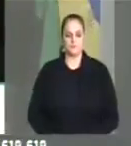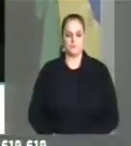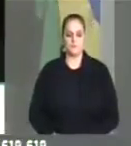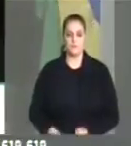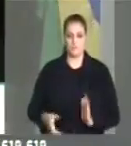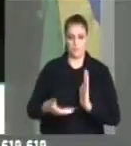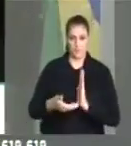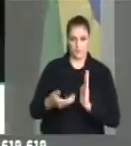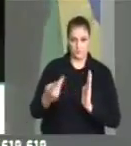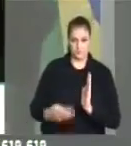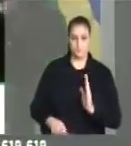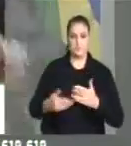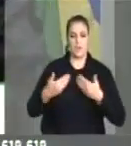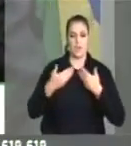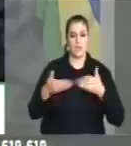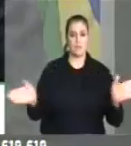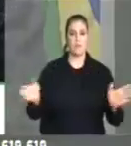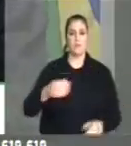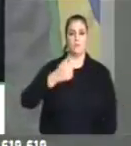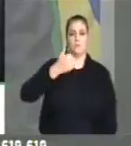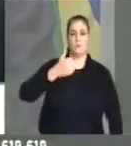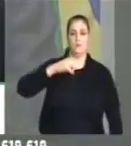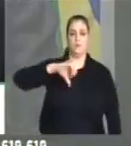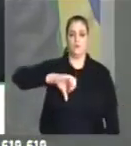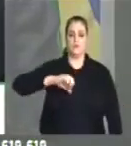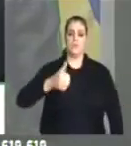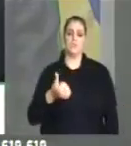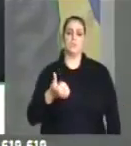inaugurada em 1960.